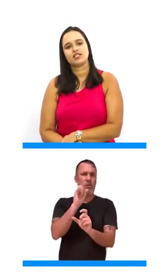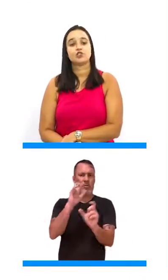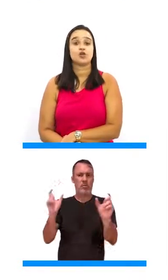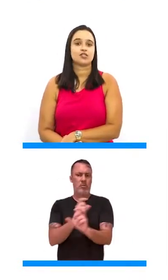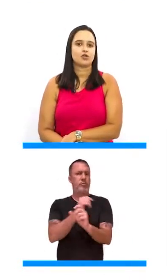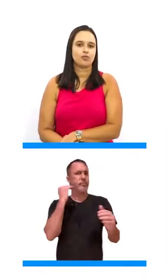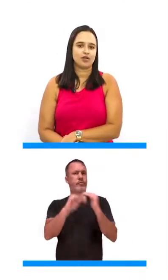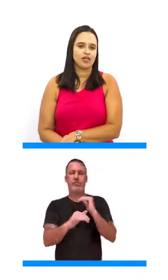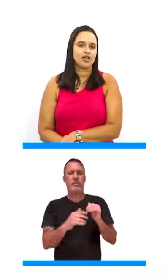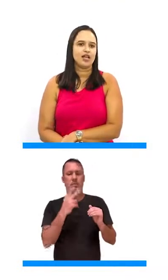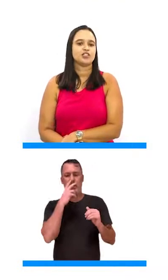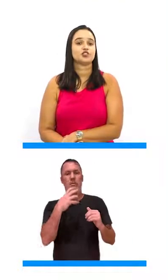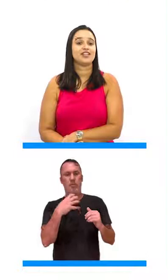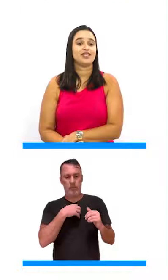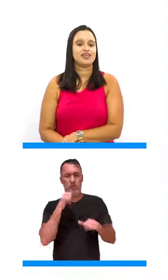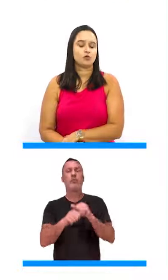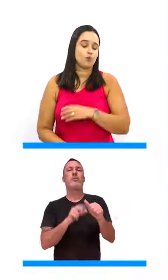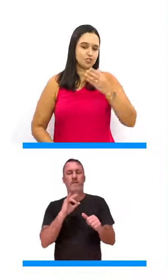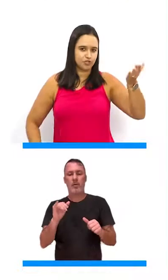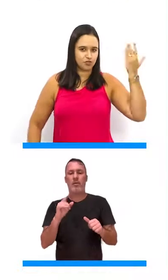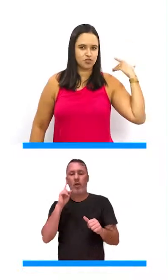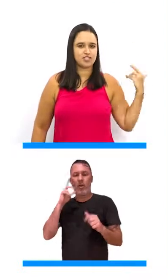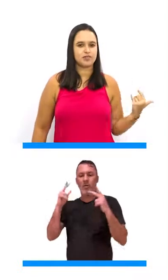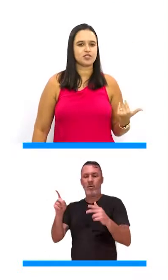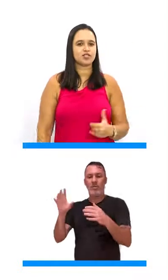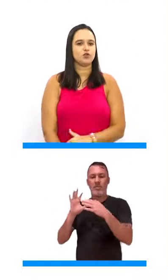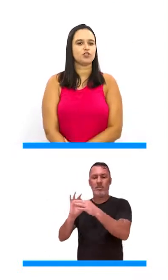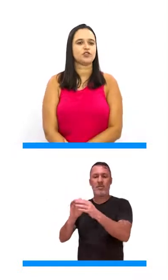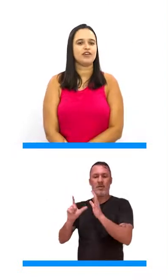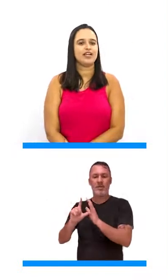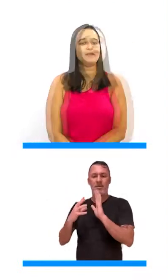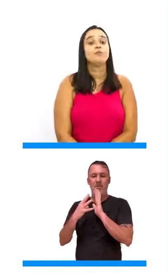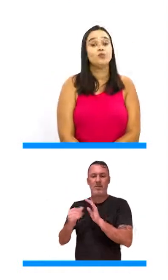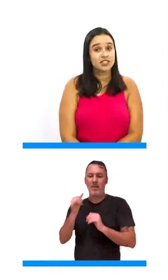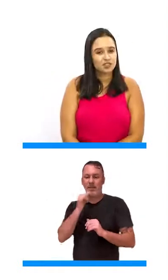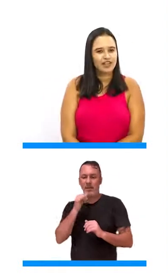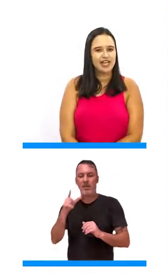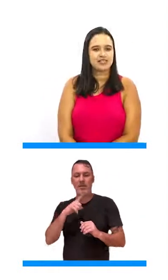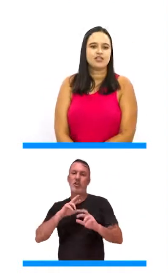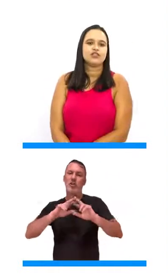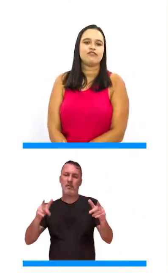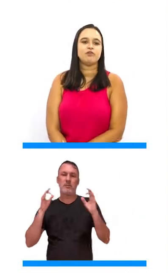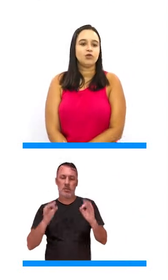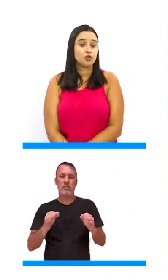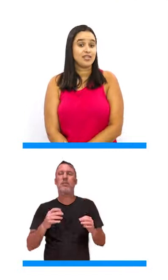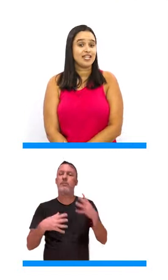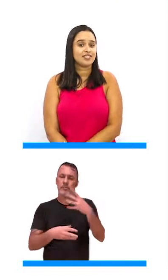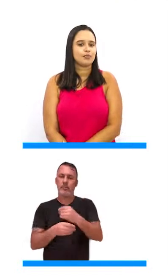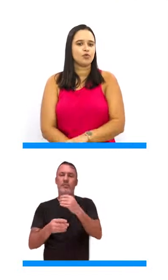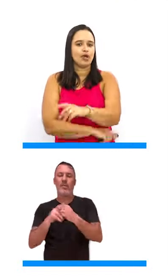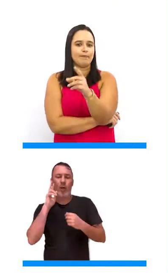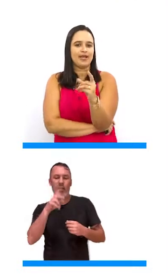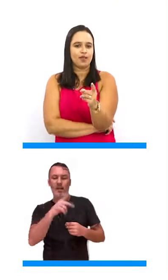grandiosa, grandiosa obra, né? A gente vai ter, como a gente viu nos exemplos anteriores que eu falei, muita diferença. Já vi muito